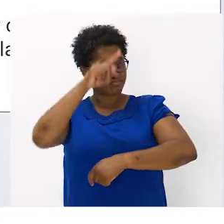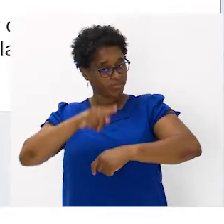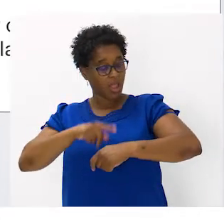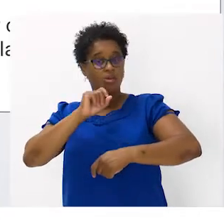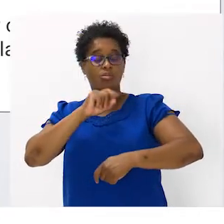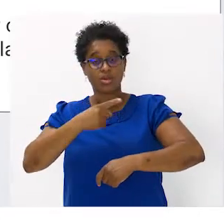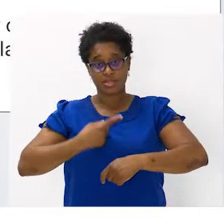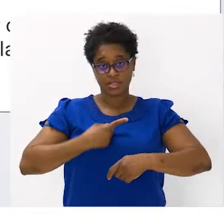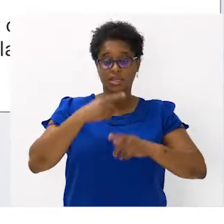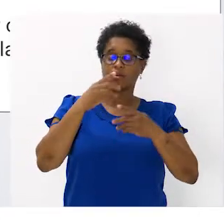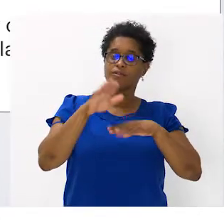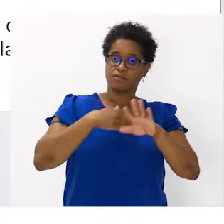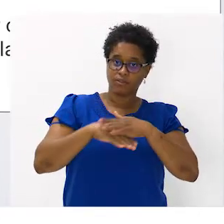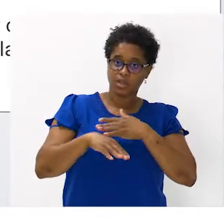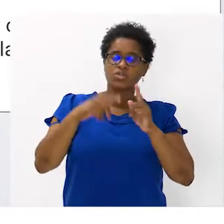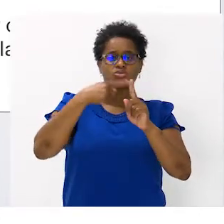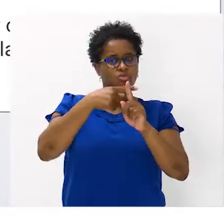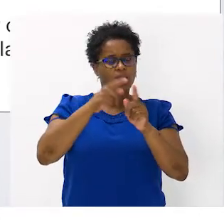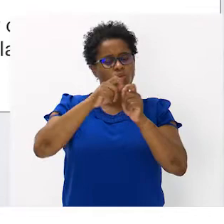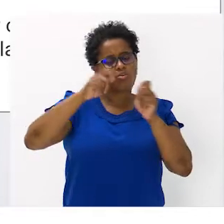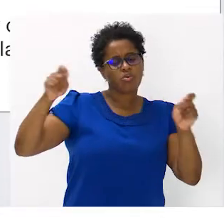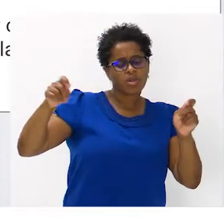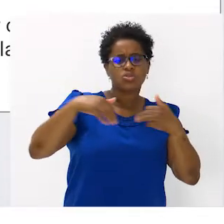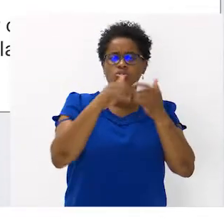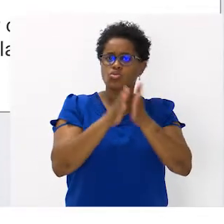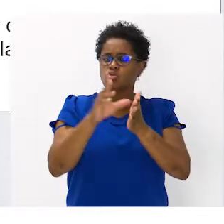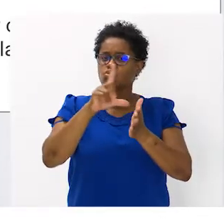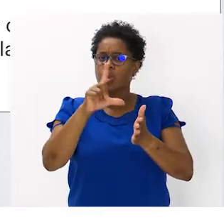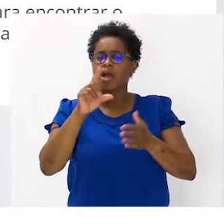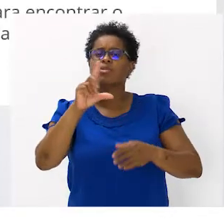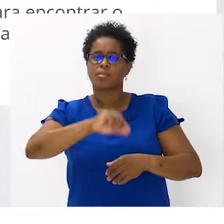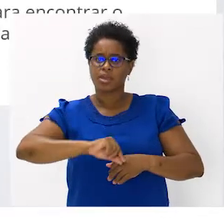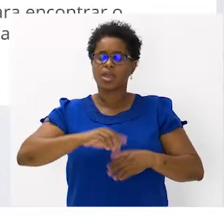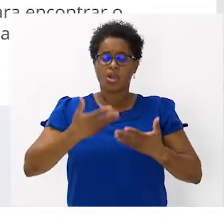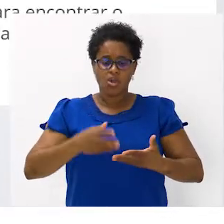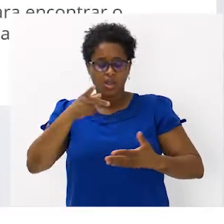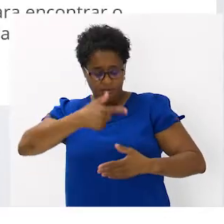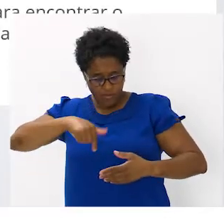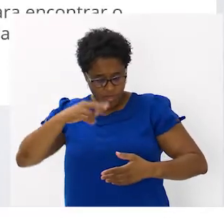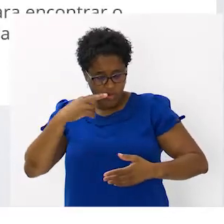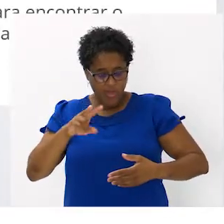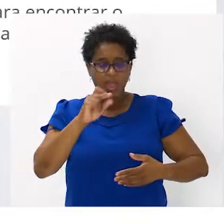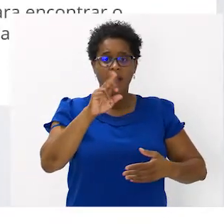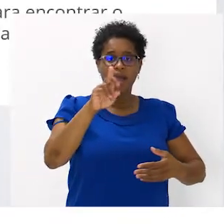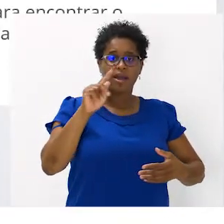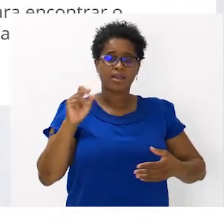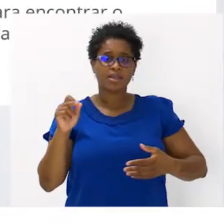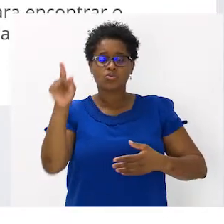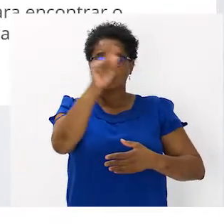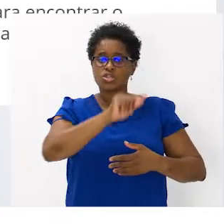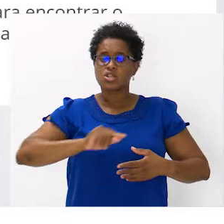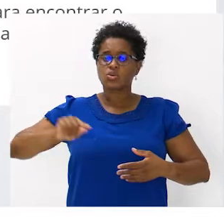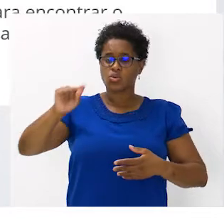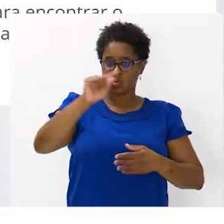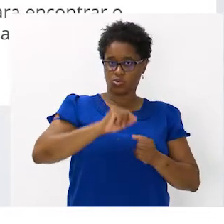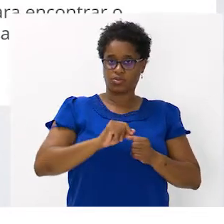ser calculado somando o comprimento de todos os seus lados também. Agora vamos ver a área do